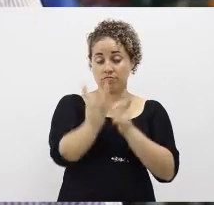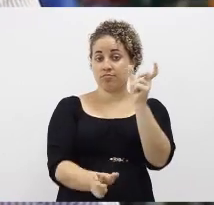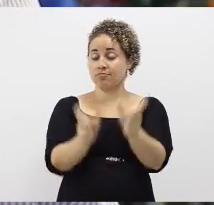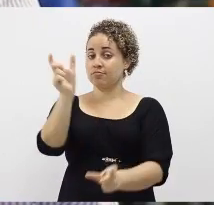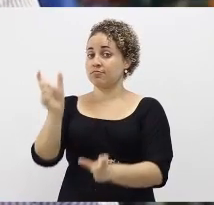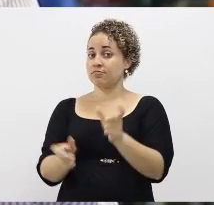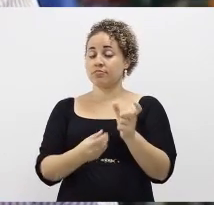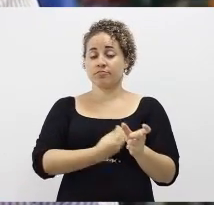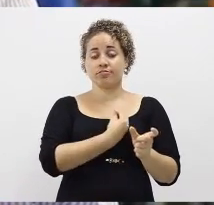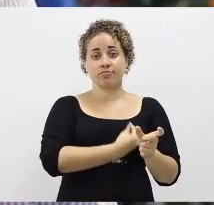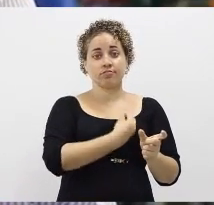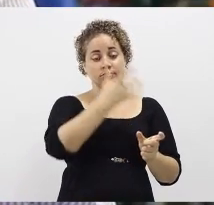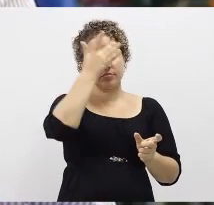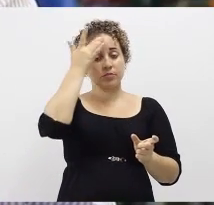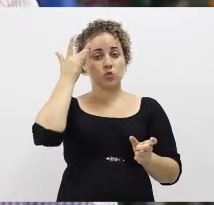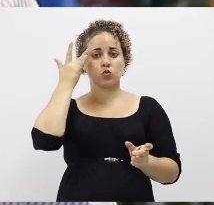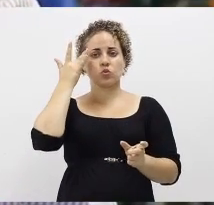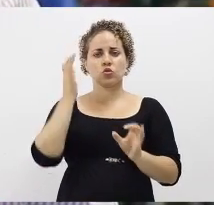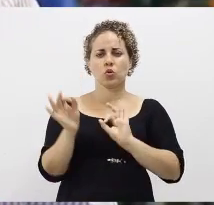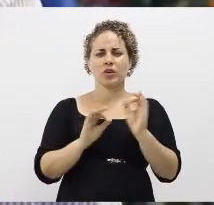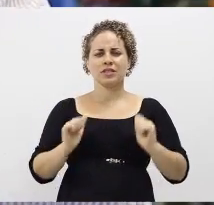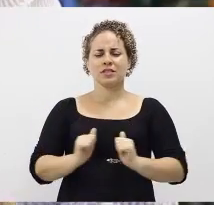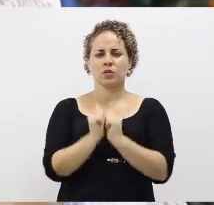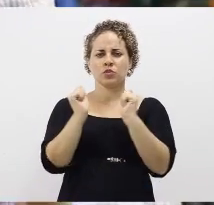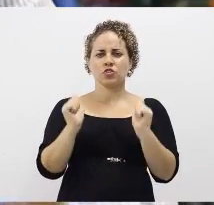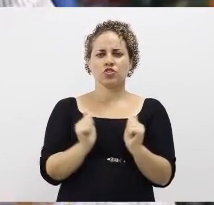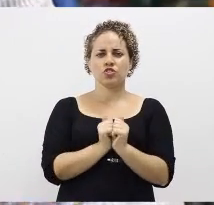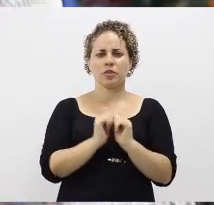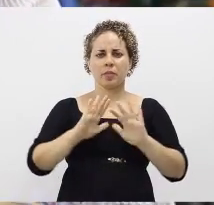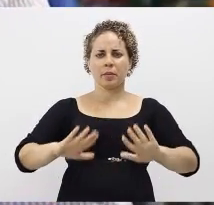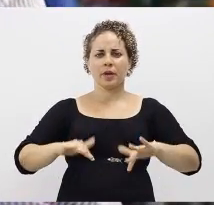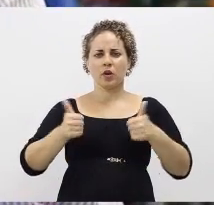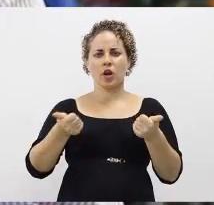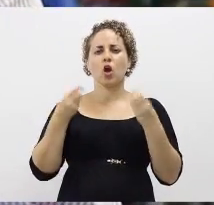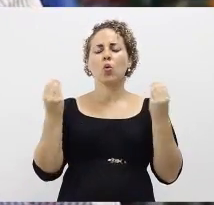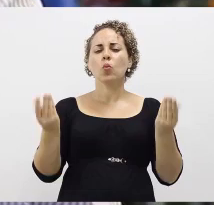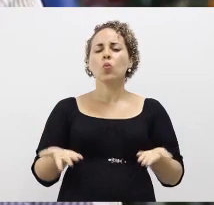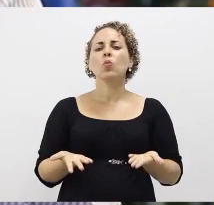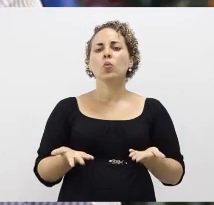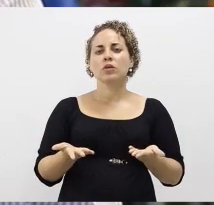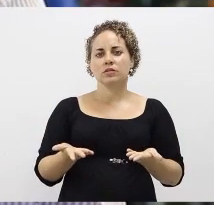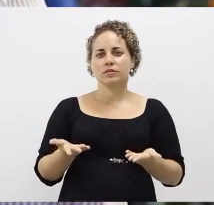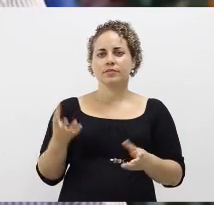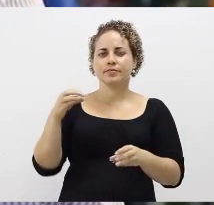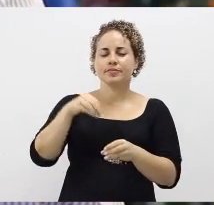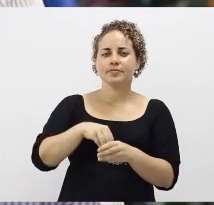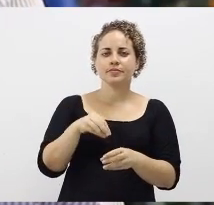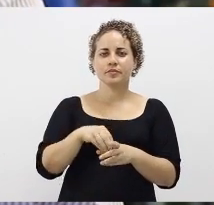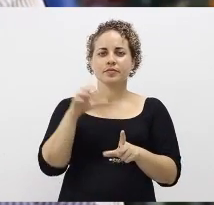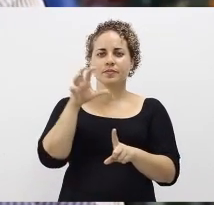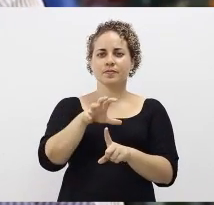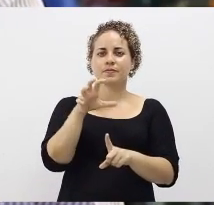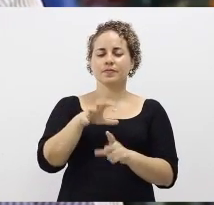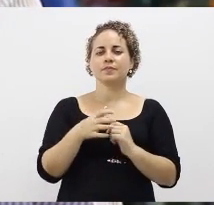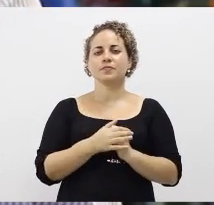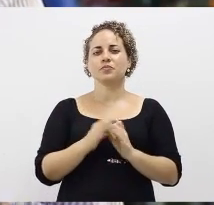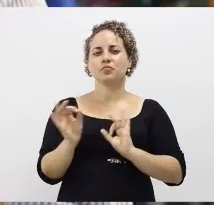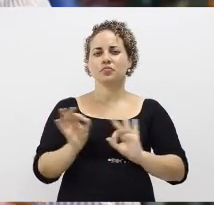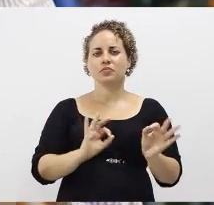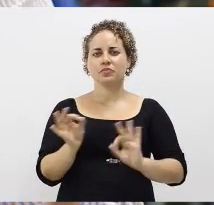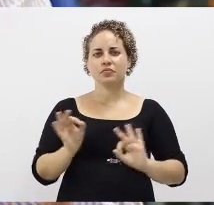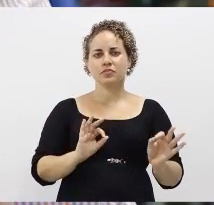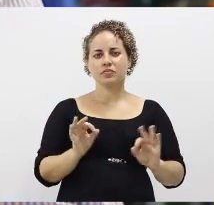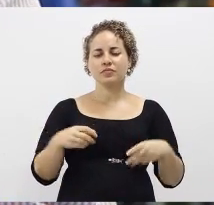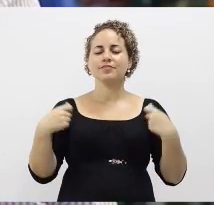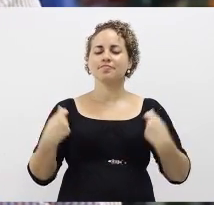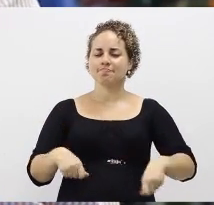funcionários, nós vamos melhorar o sistema. Quando esse plano será implementado, vamos fazer ajustes